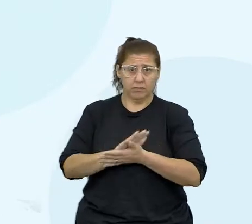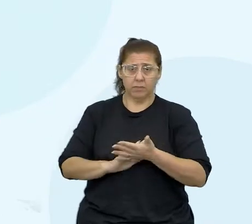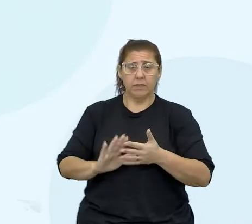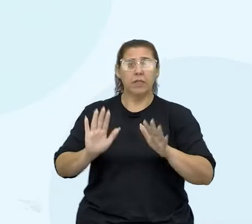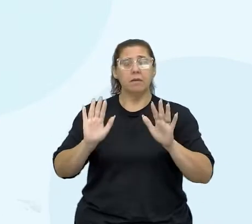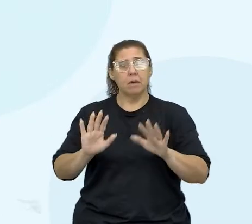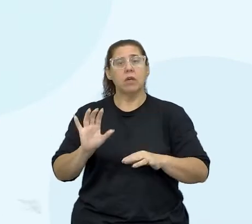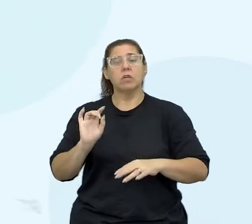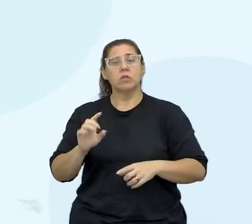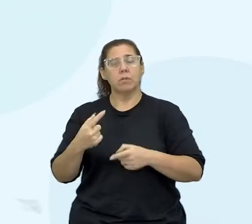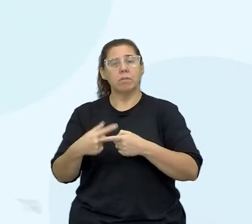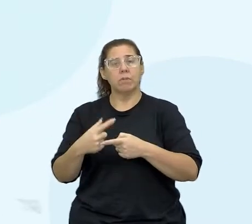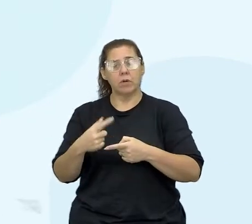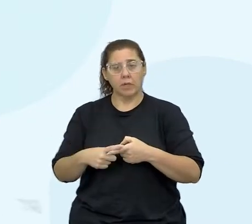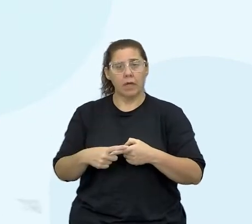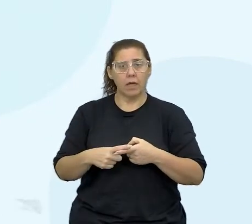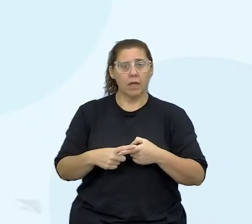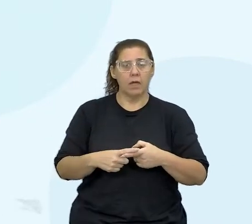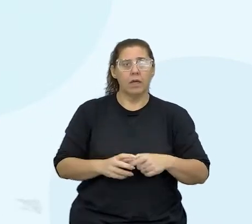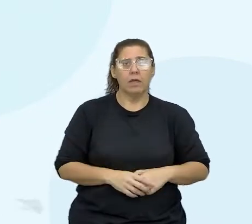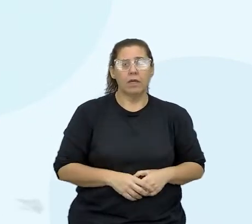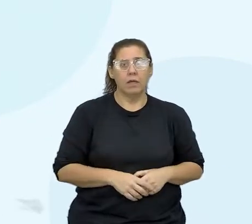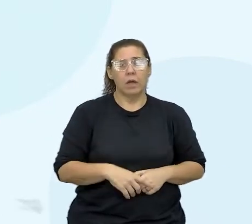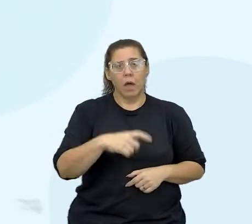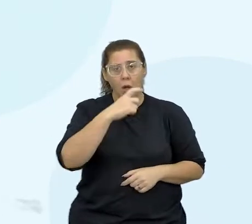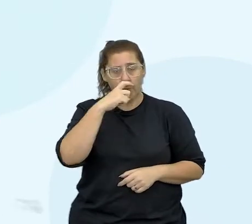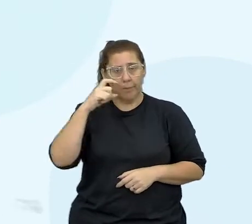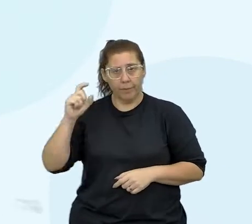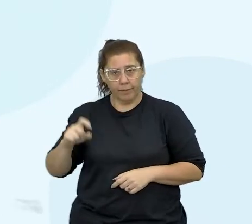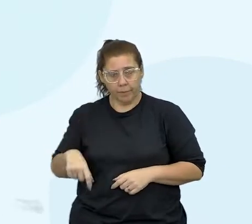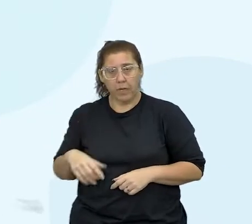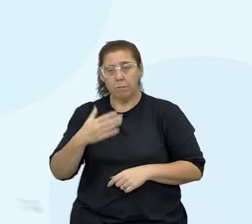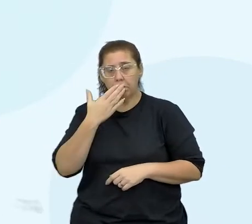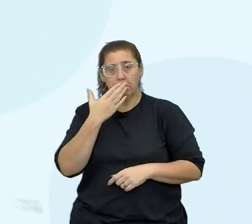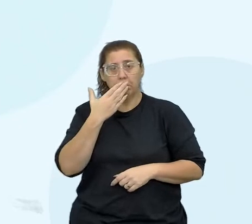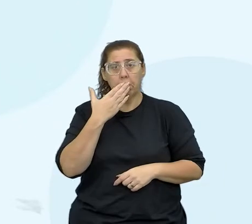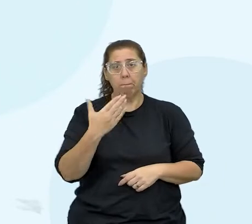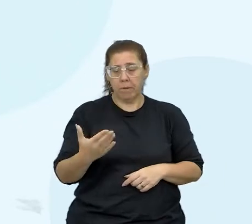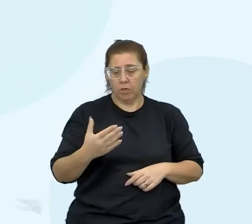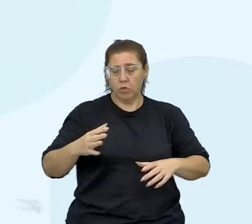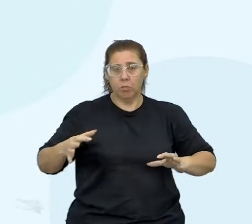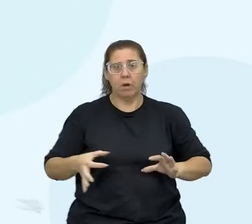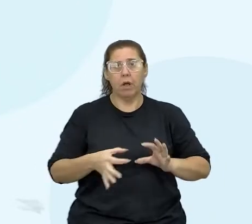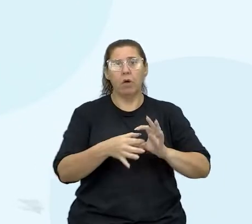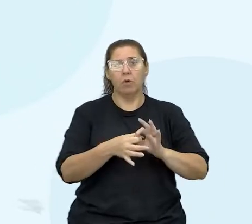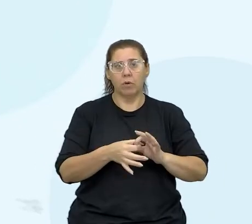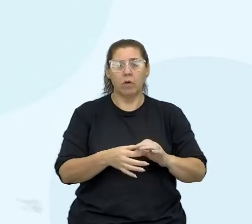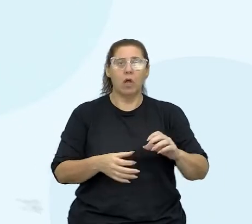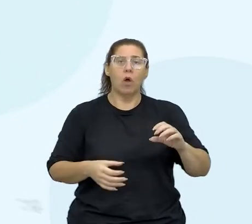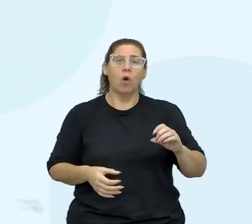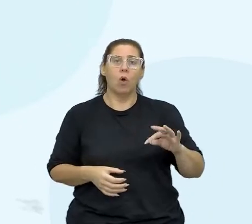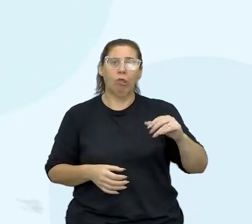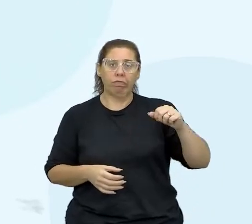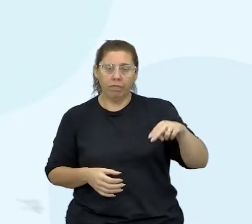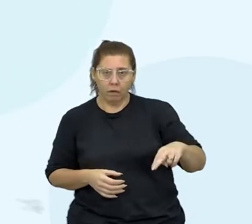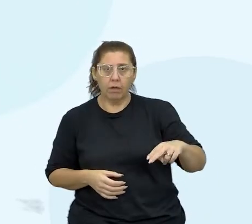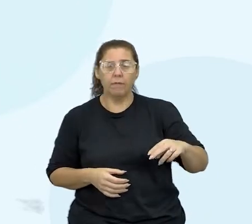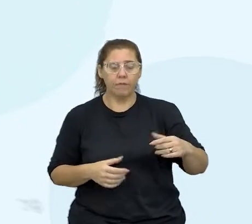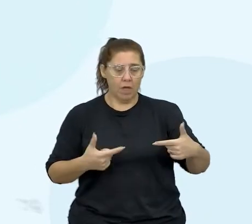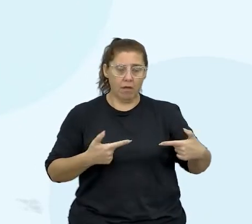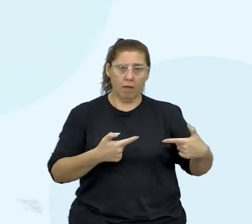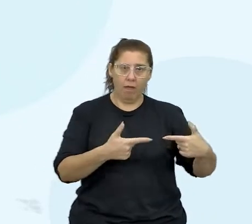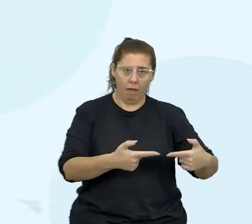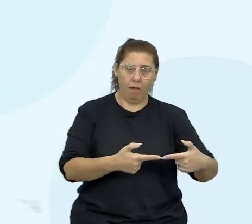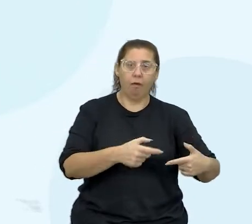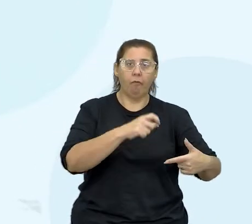mas só do fato de que a Ucrânia ela pediu para se juntar à OTAN, que no caso, durante a Guerra